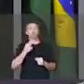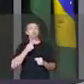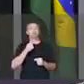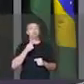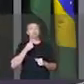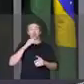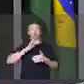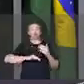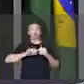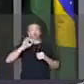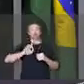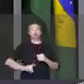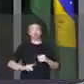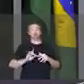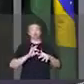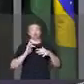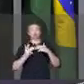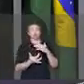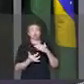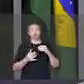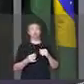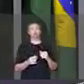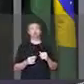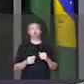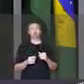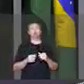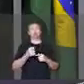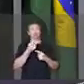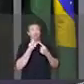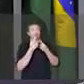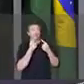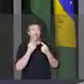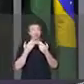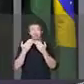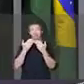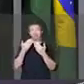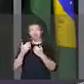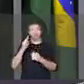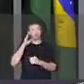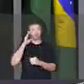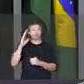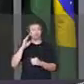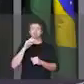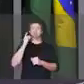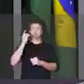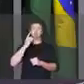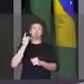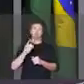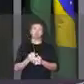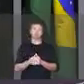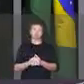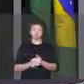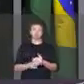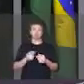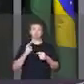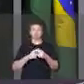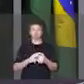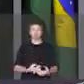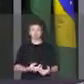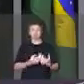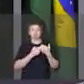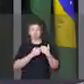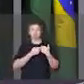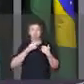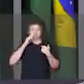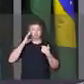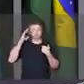em utilizar as redes sociais e conceder entrevistas, principalmente os parlamentares, pois a função